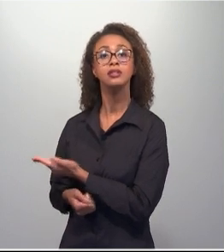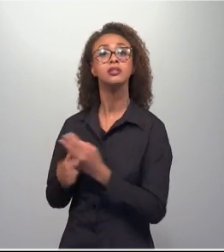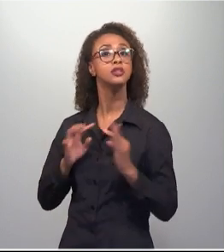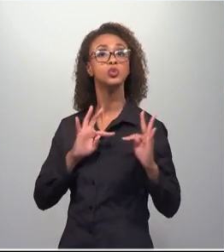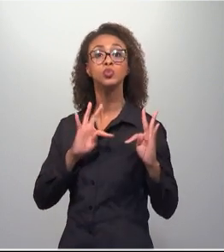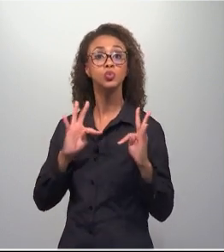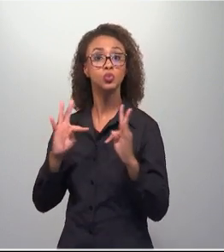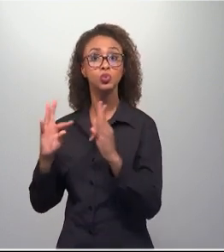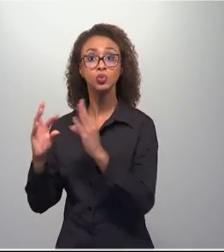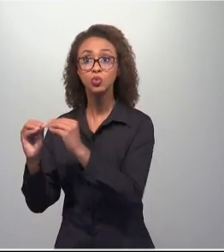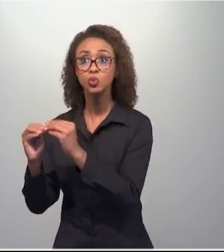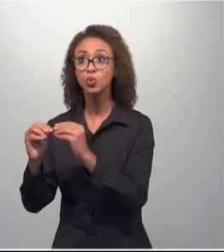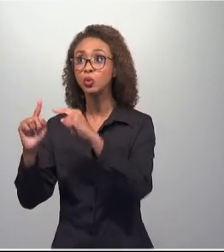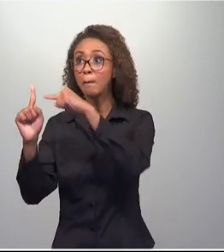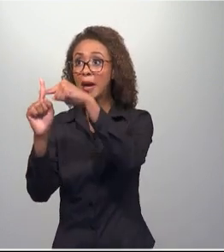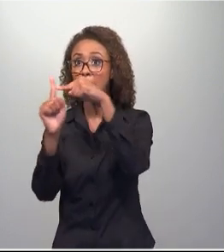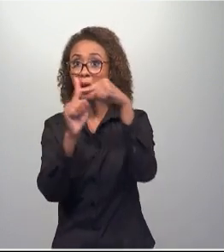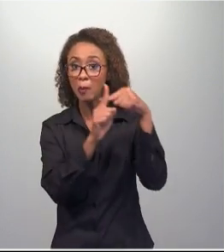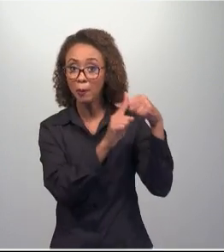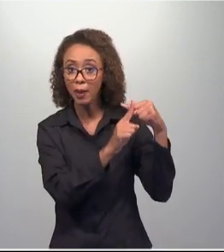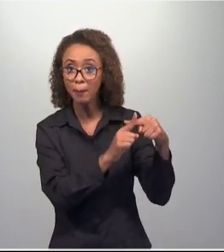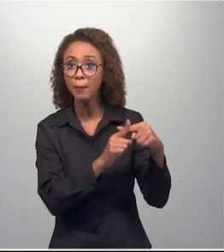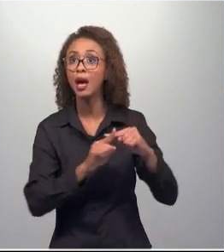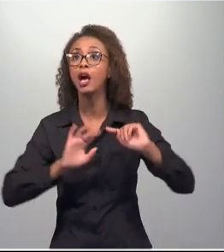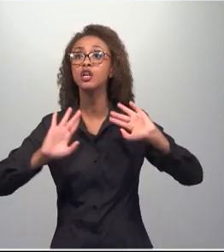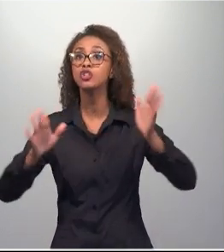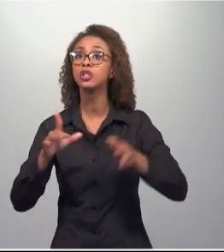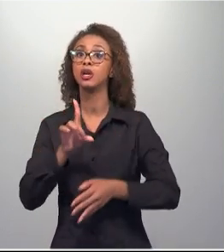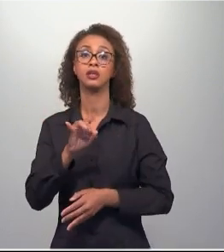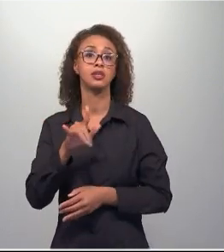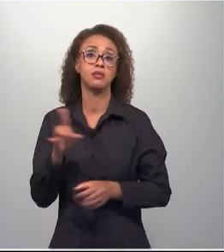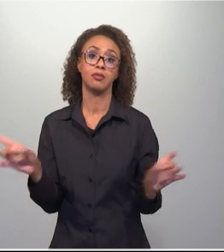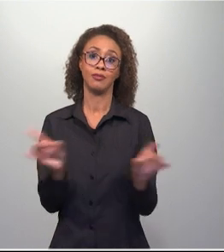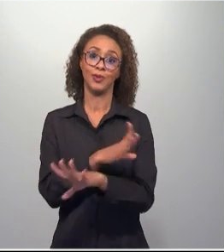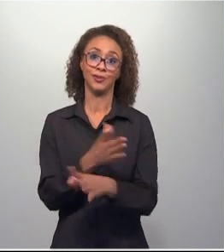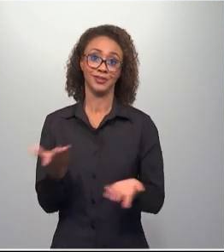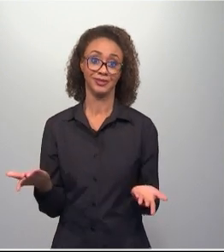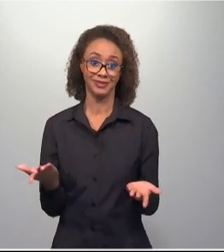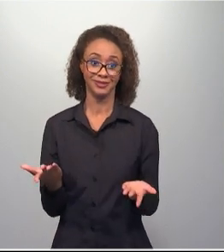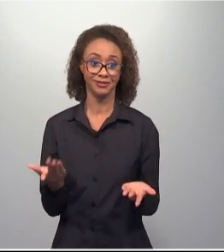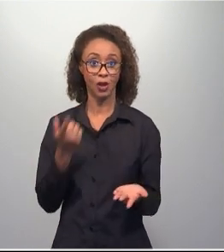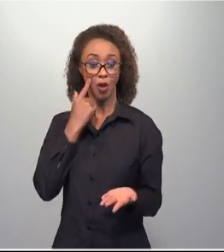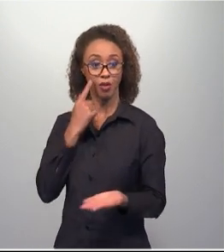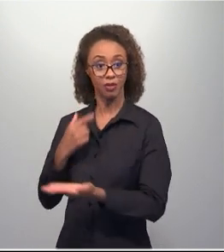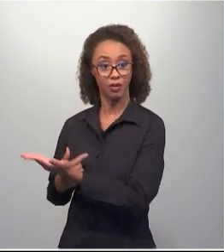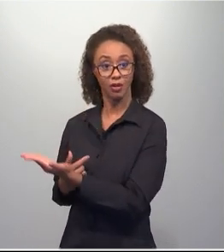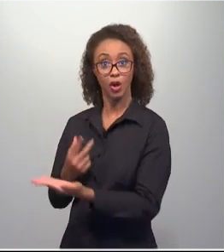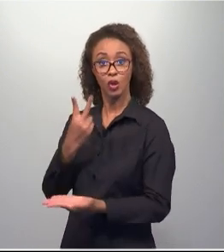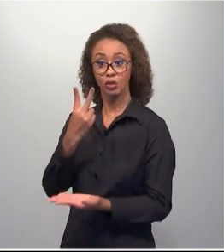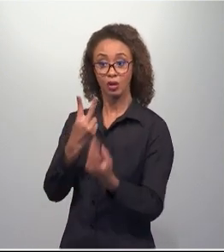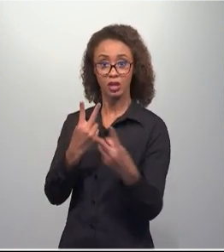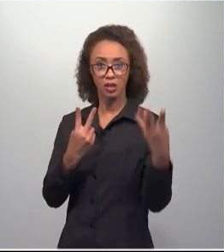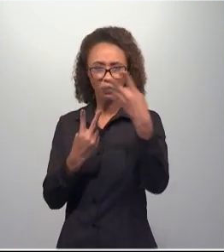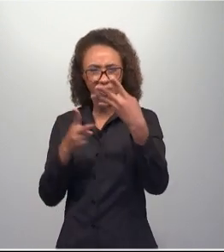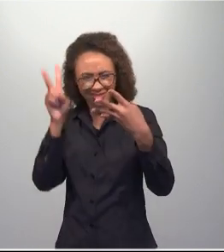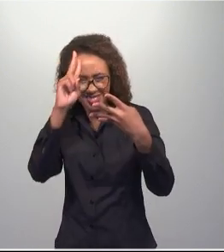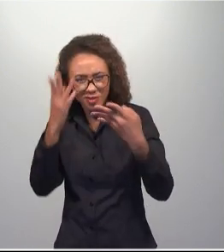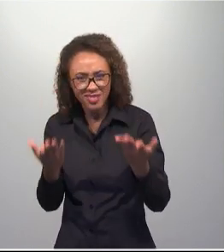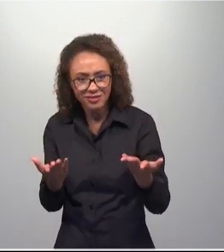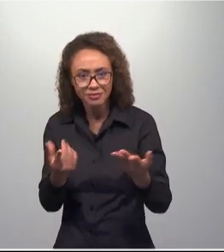fizemos aqui esse número já é um desse mal olha lá dois elevada quarta lembramos disso